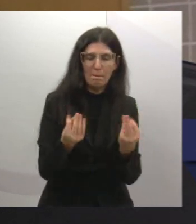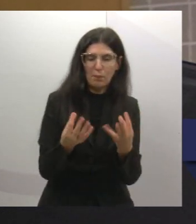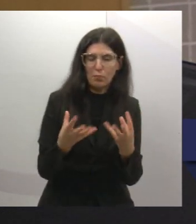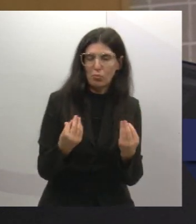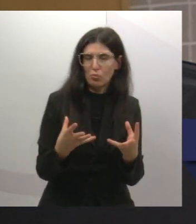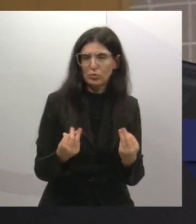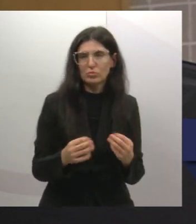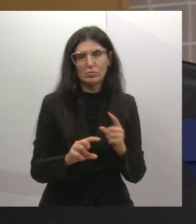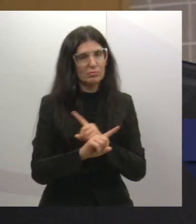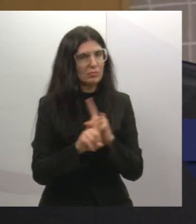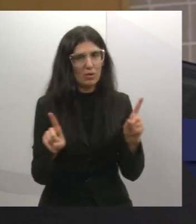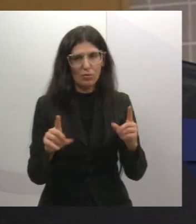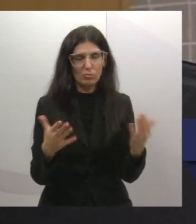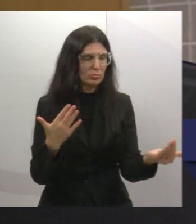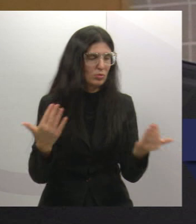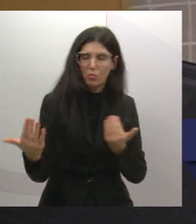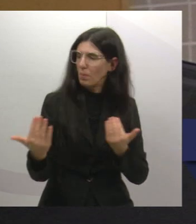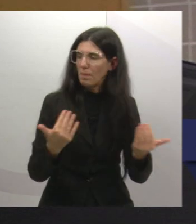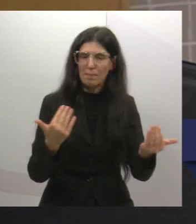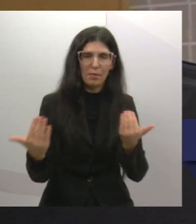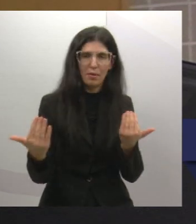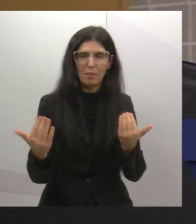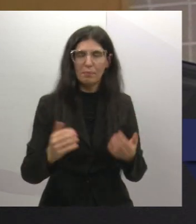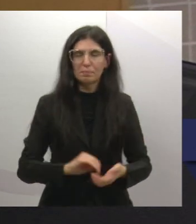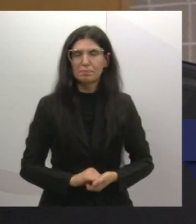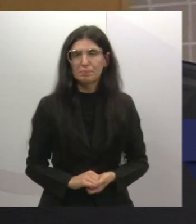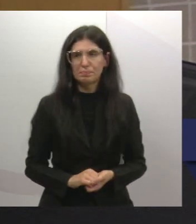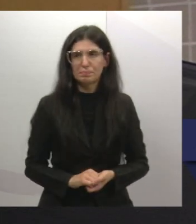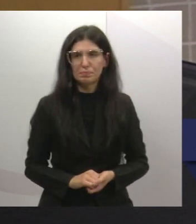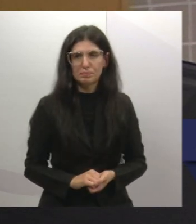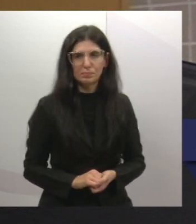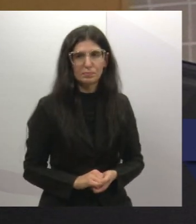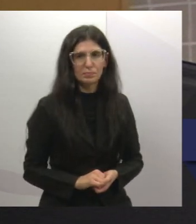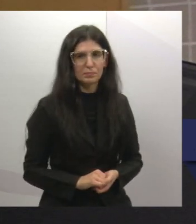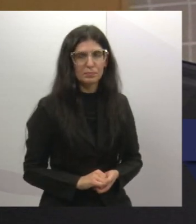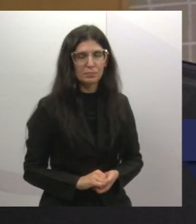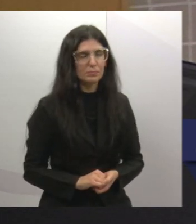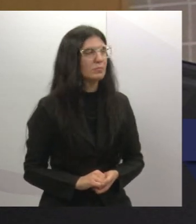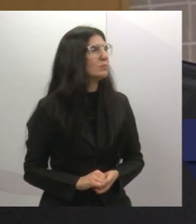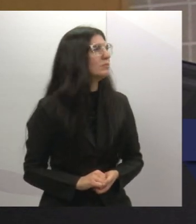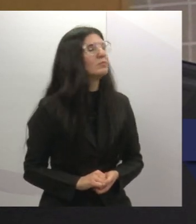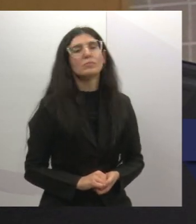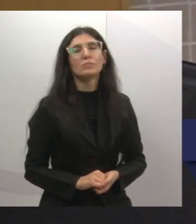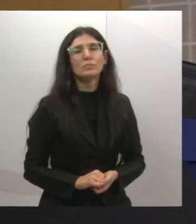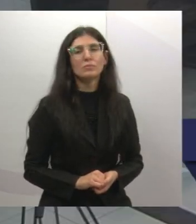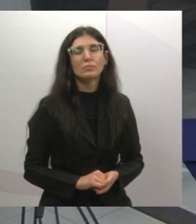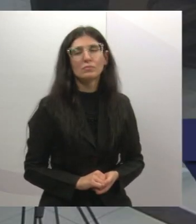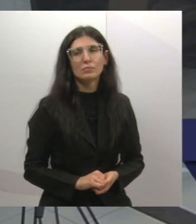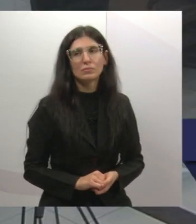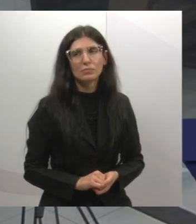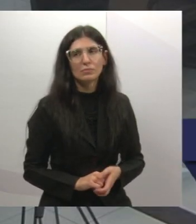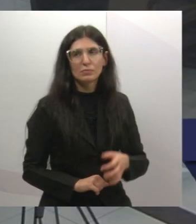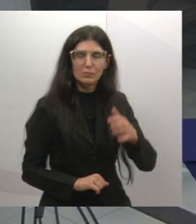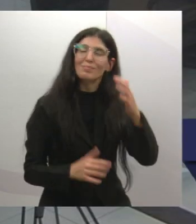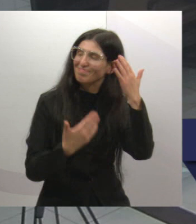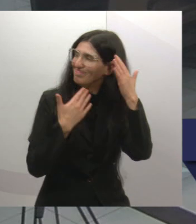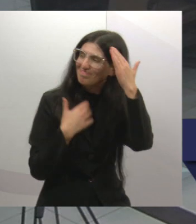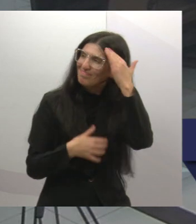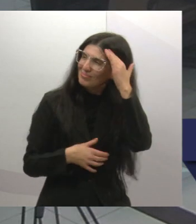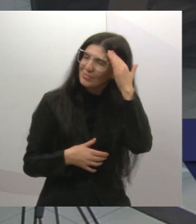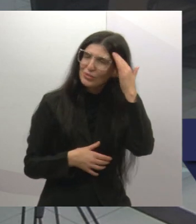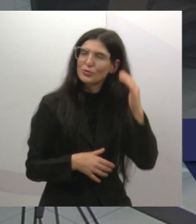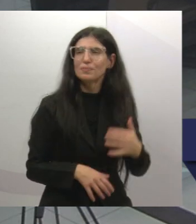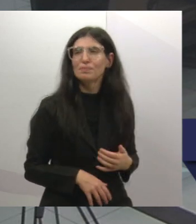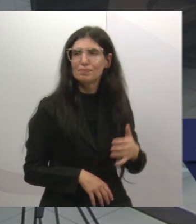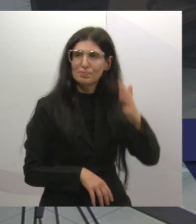da quantidade, talvez, que poderia estar nesse momento. Verdade. Quero só agradecer. Eu entendi que as